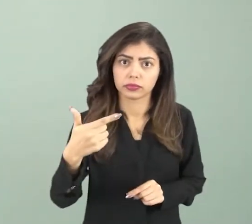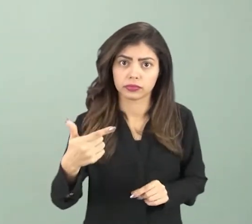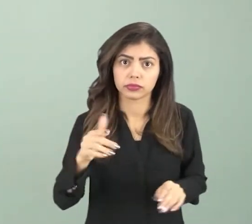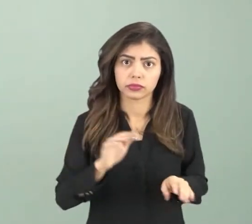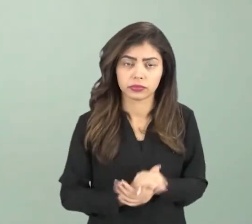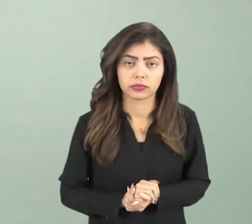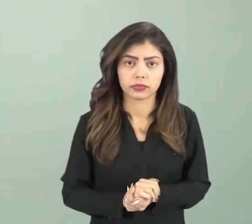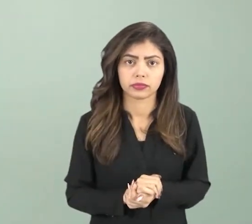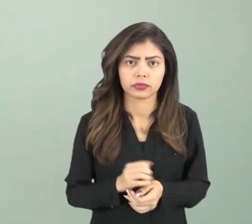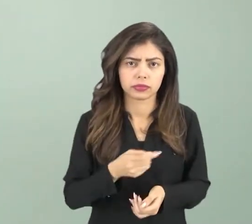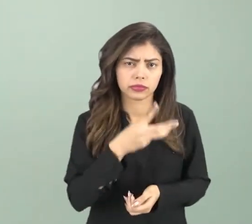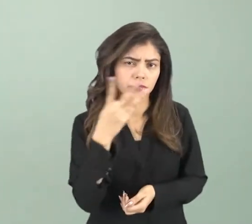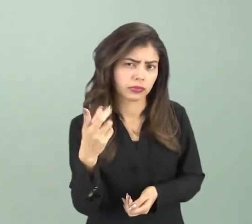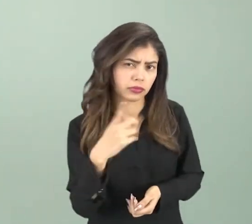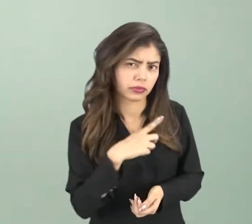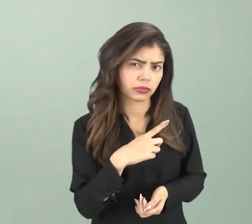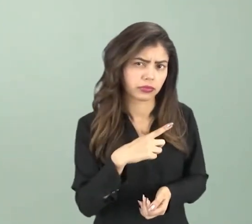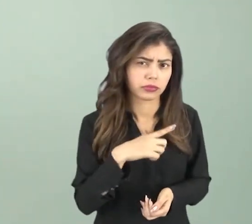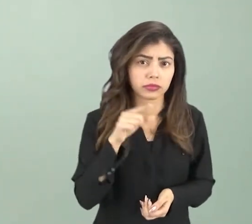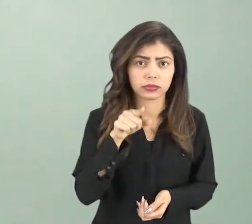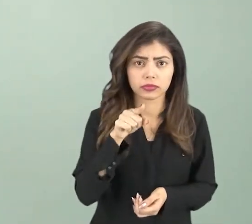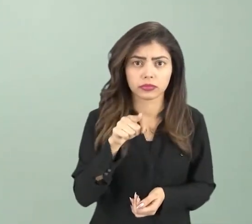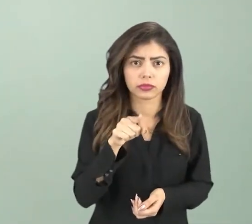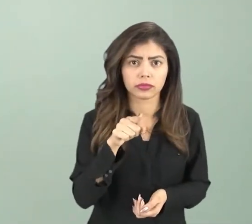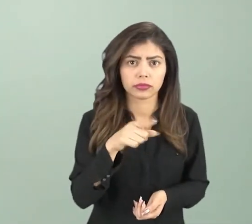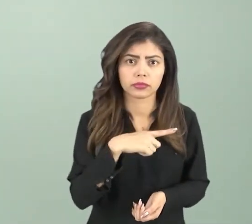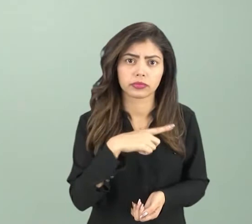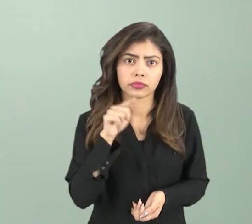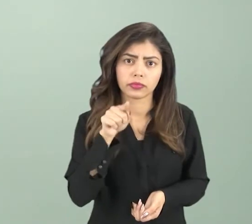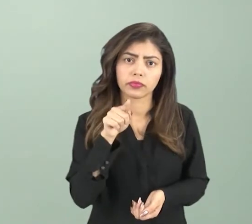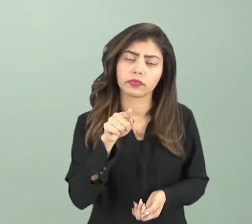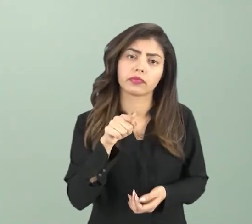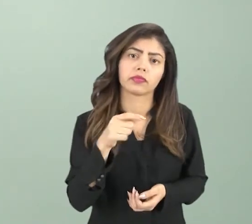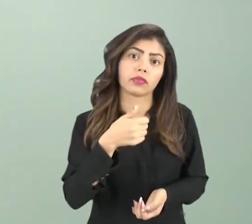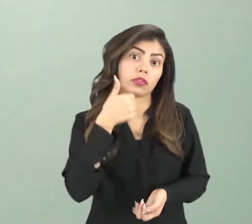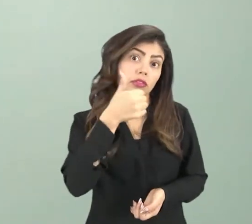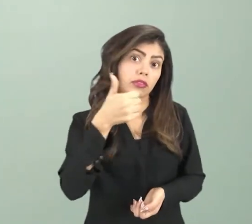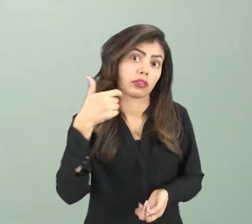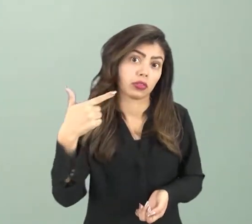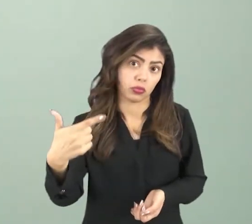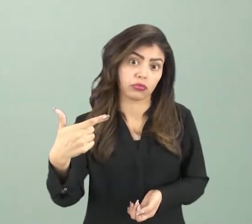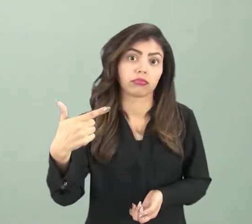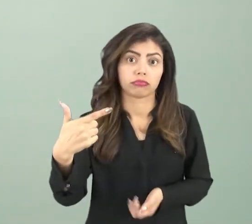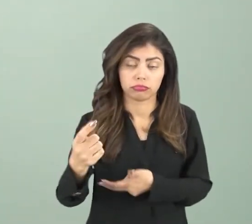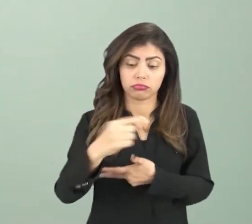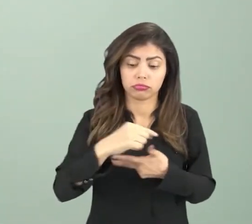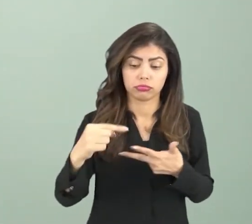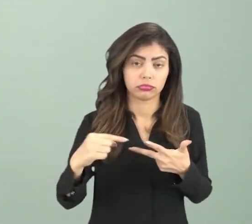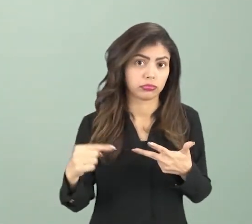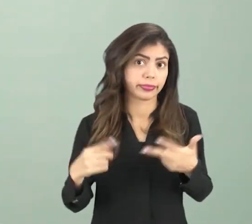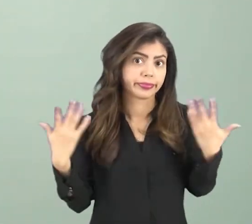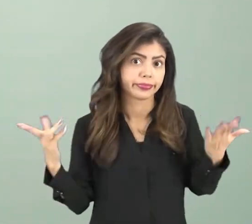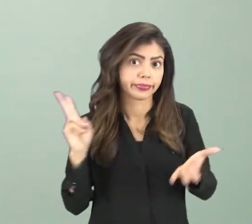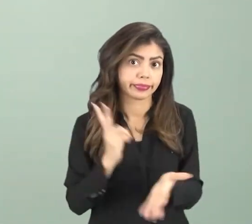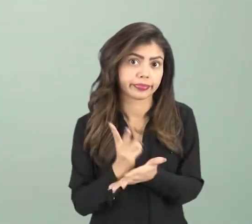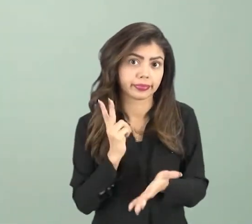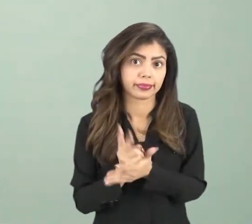vezes Carlos Drummond e Machado de Assis caíram no Enem? 12 vezes. Ou seja, nós temos uma média aí